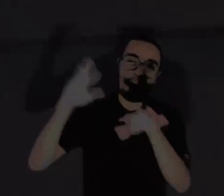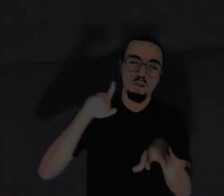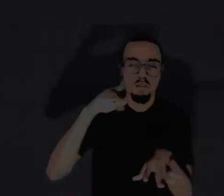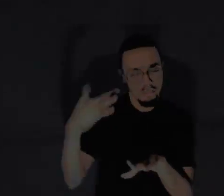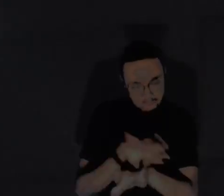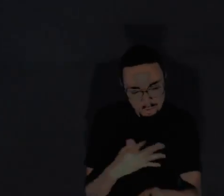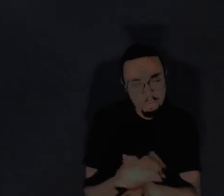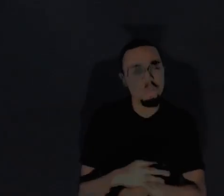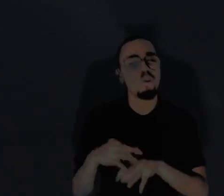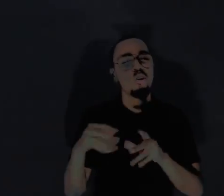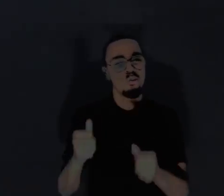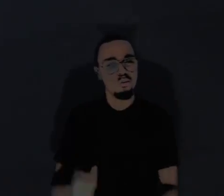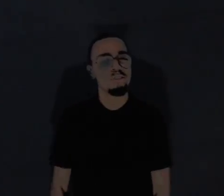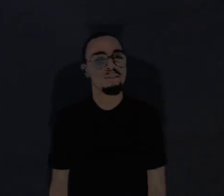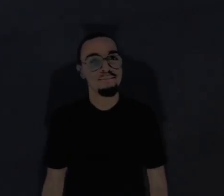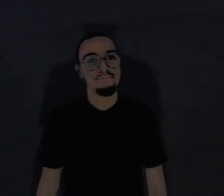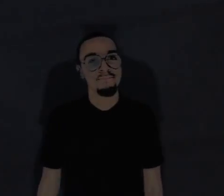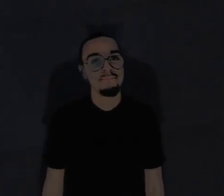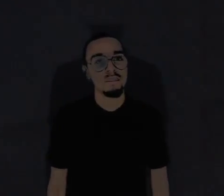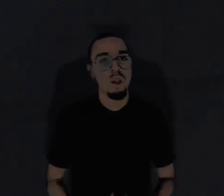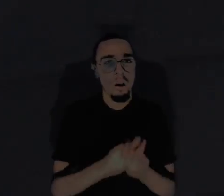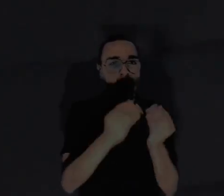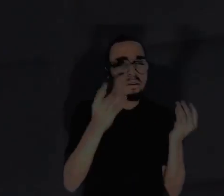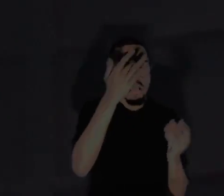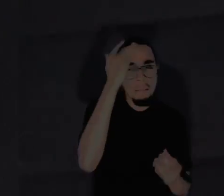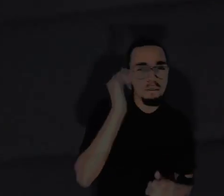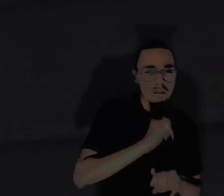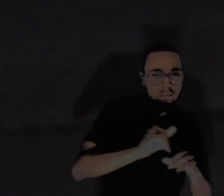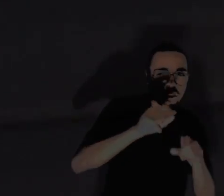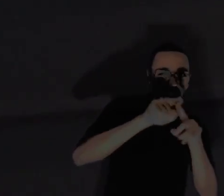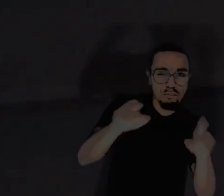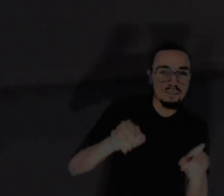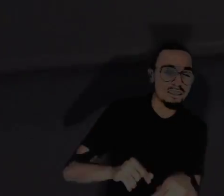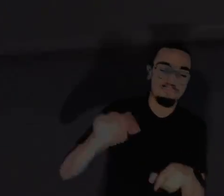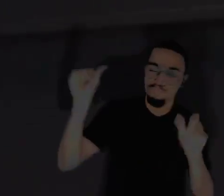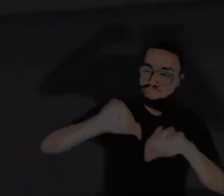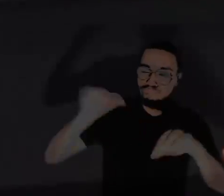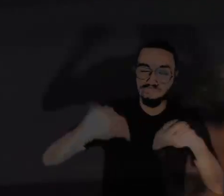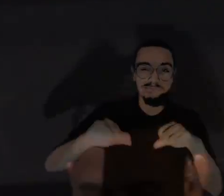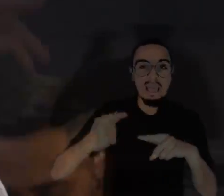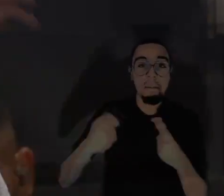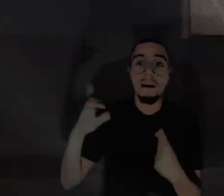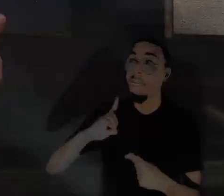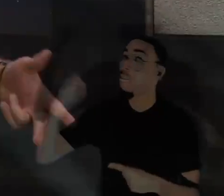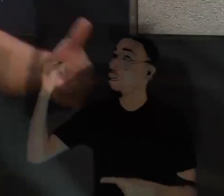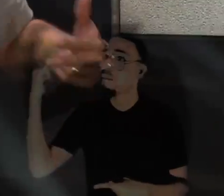chamado, homem valente? Muita gente está dizendo que você não presta para nada, mas Deus está dizendo, lembra da tua história.